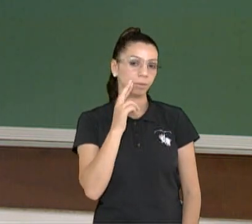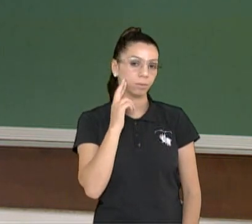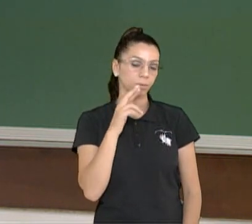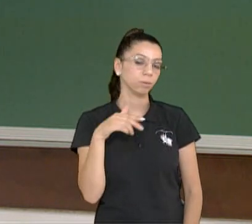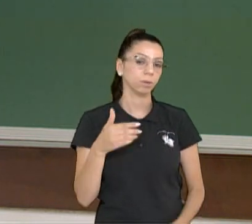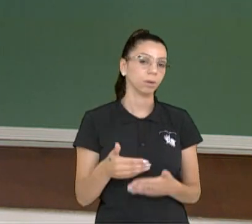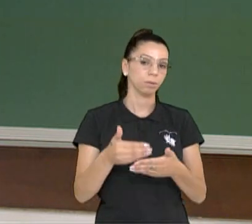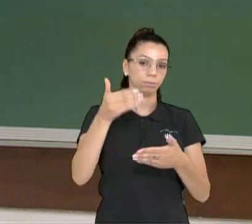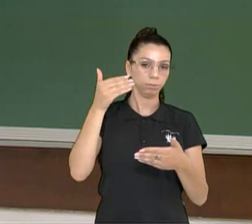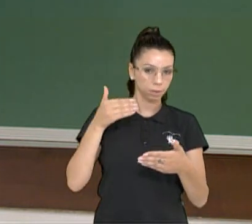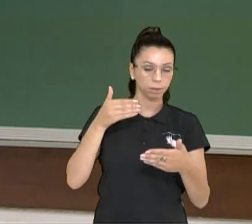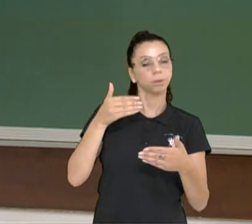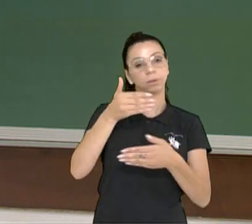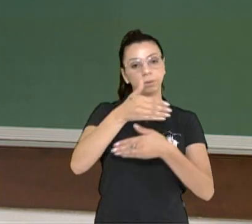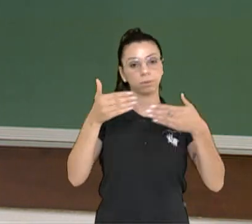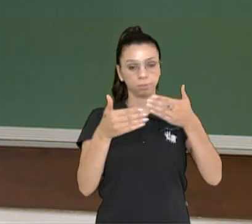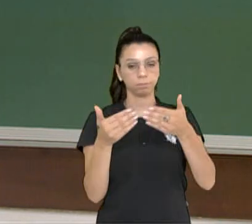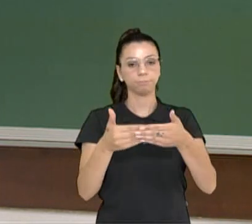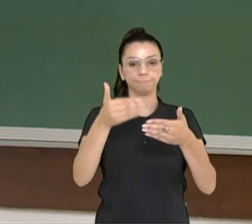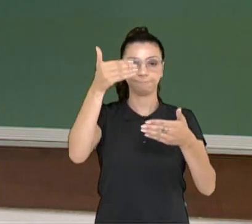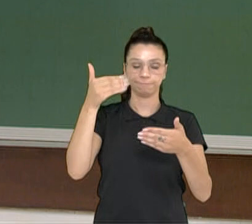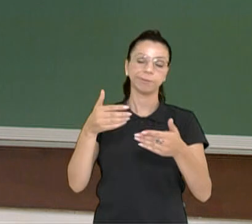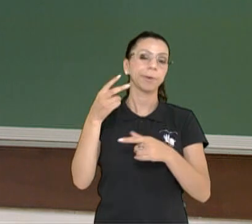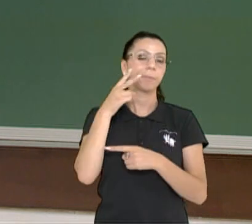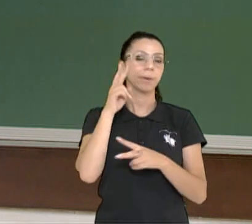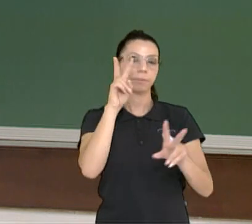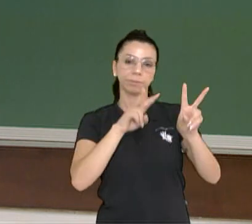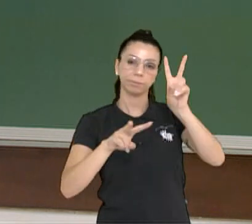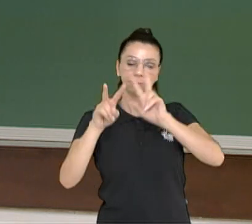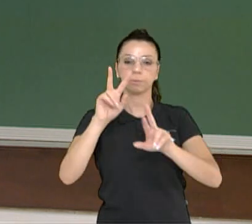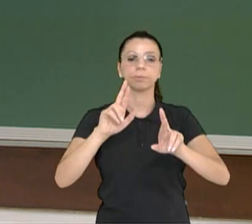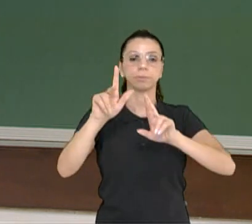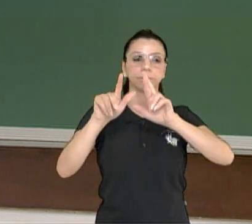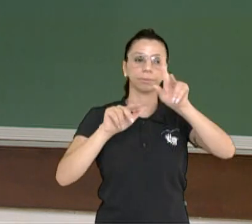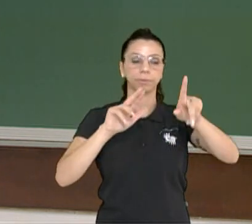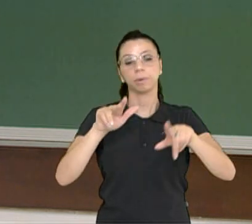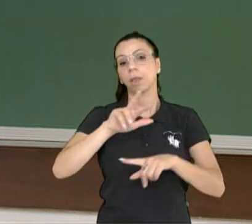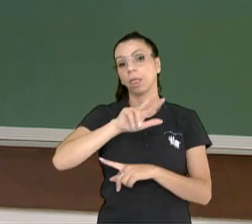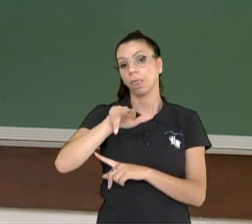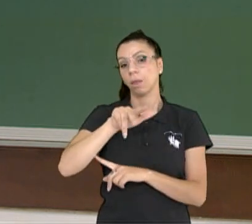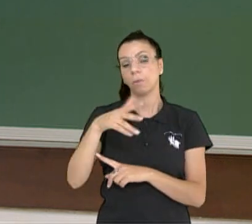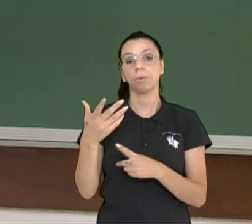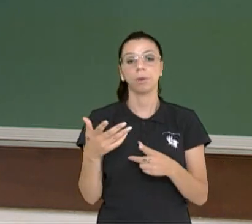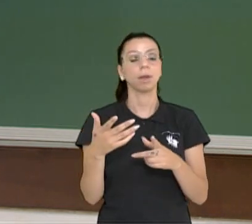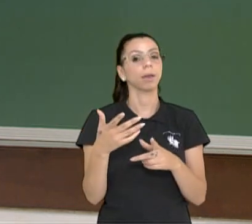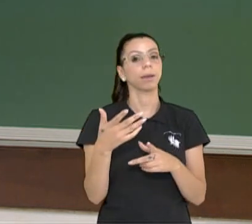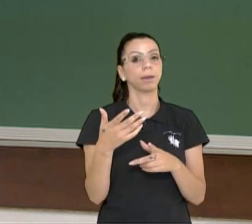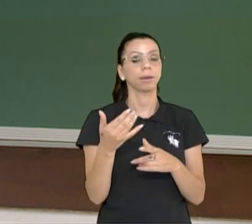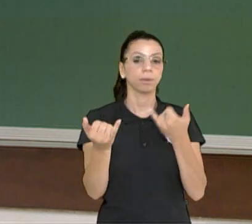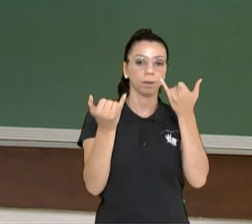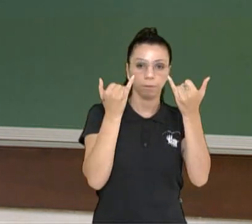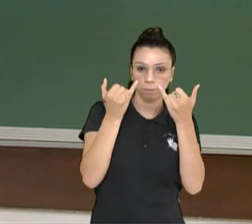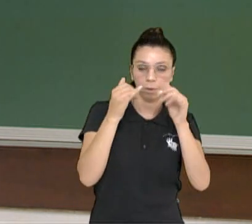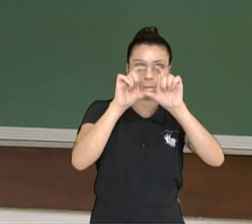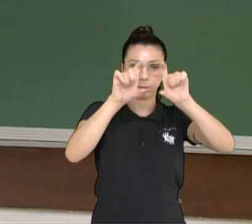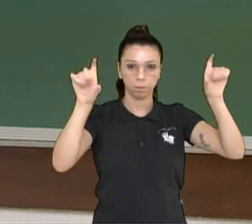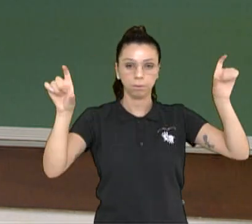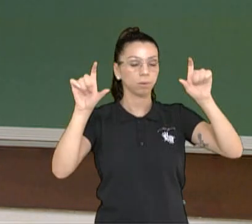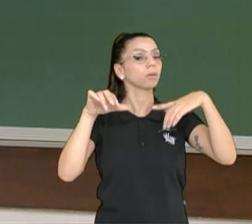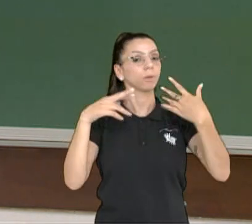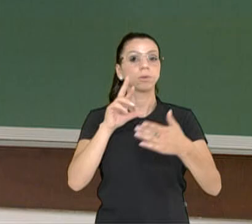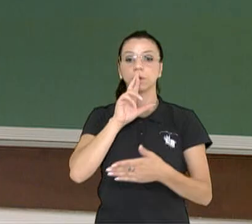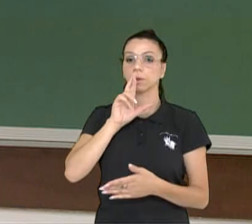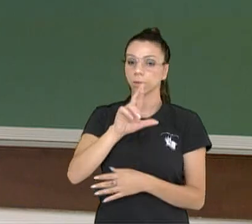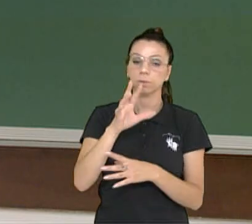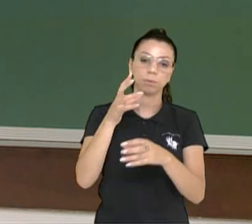obtidos anteriormente, no slide anterior, para vocês verem diferenciar, né, que não estava no enunciado. Isso já são